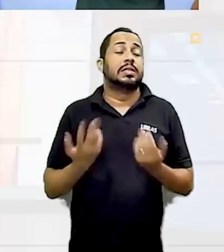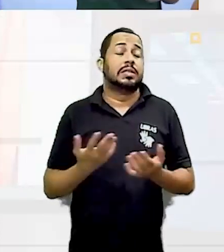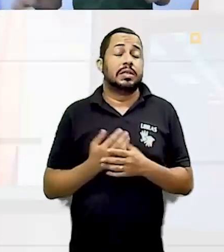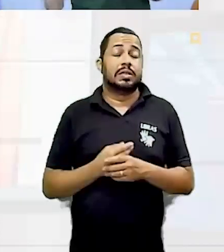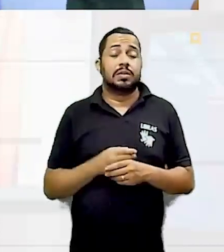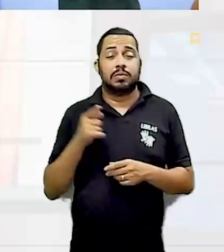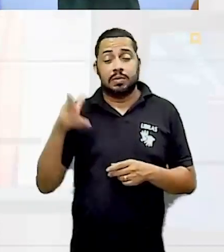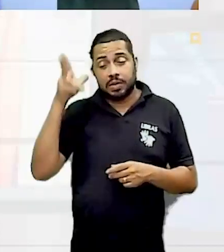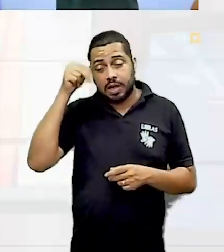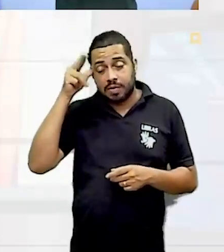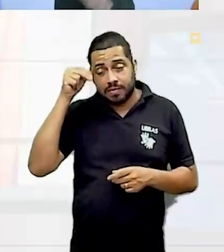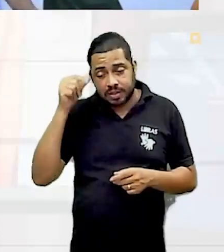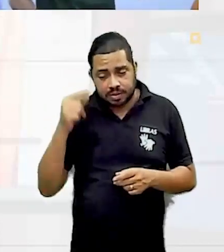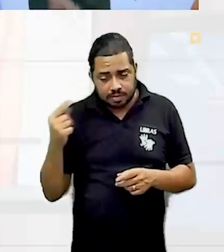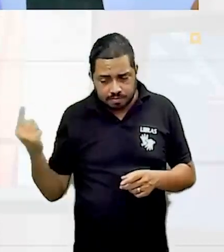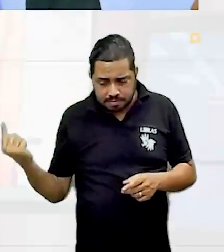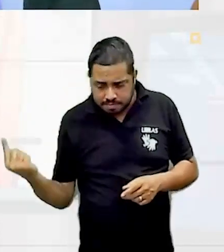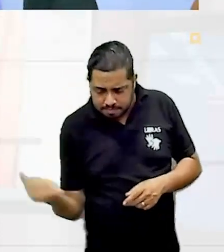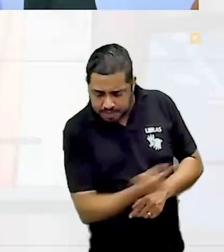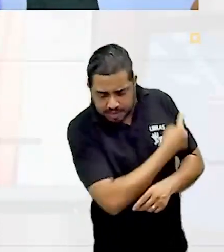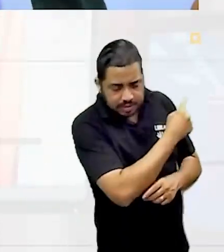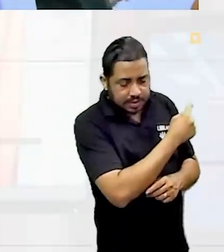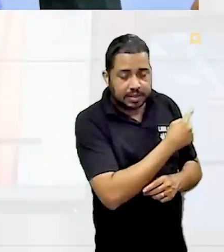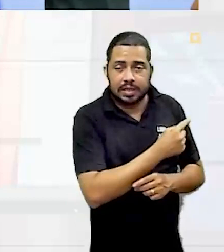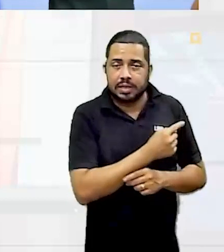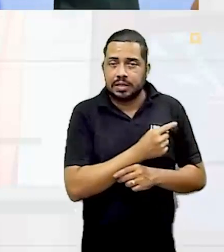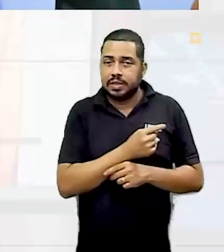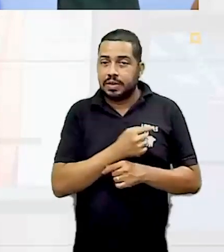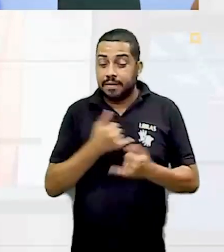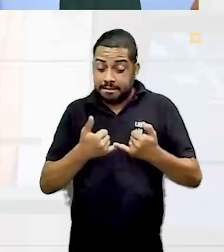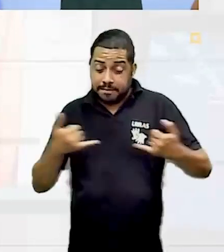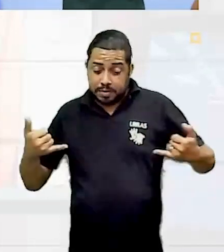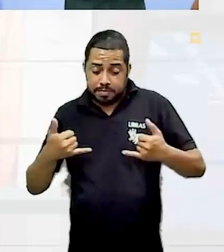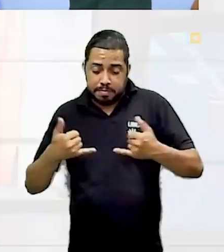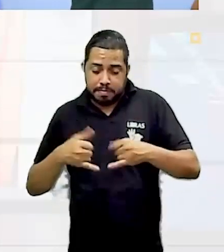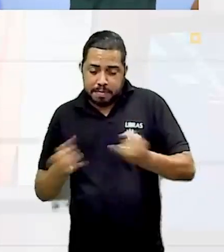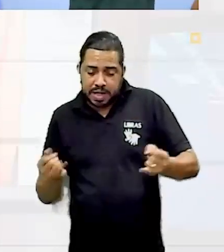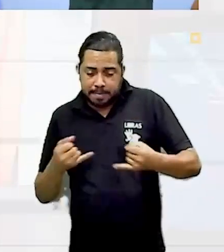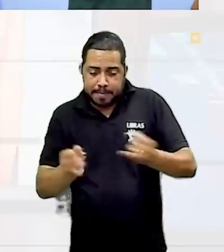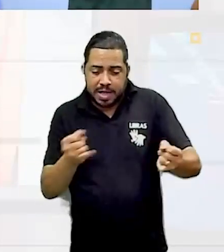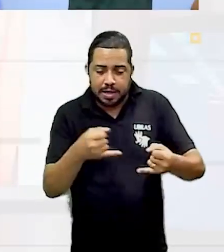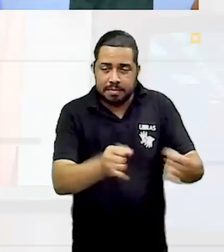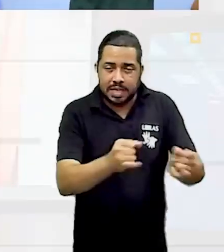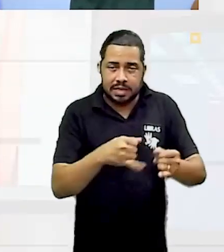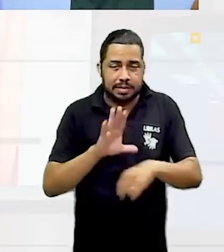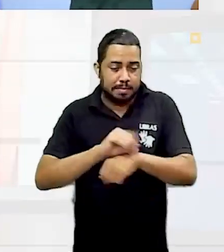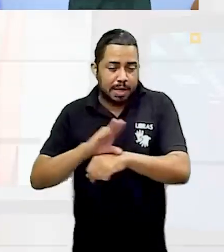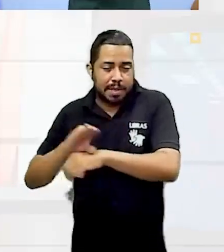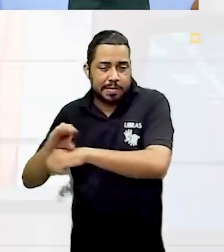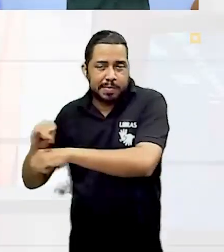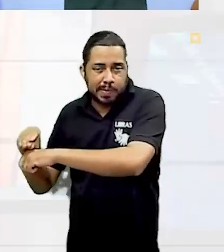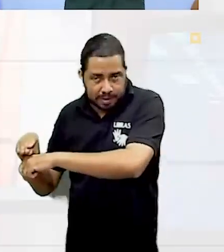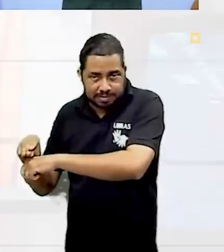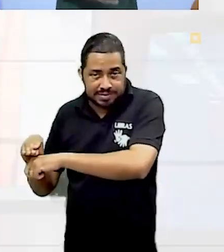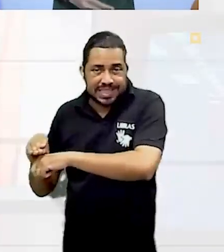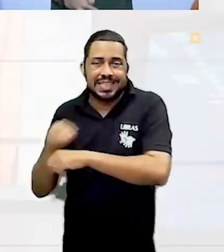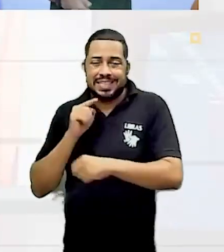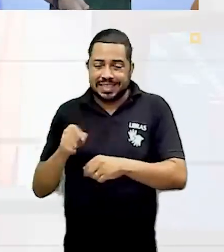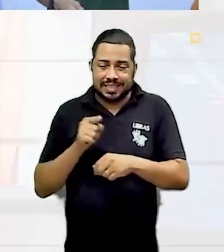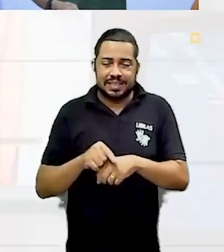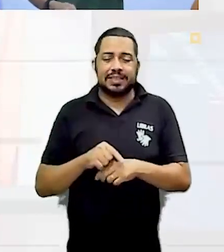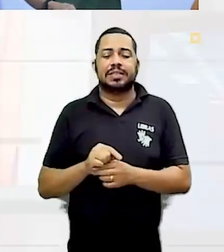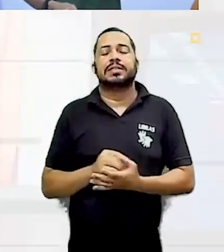que quando o cavalo passasse, ele ia passar, os fios iam arrebentar e acionar as máquinas. Essas máquinas iam